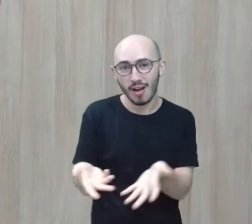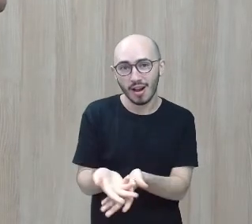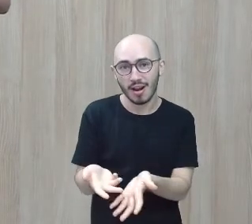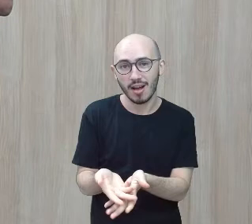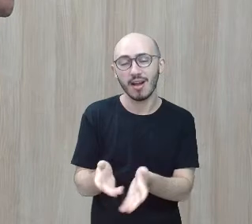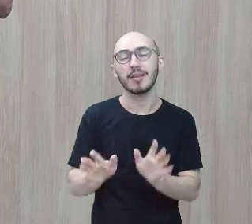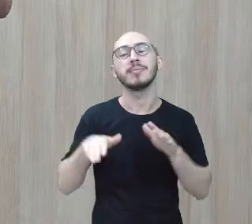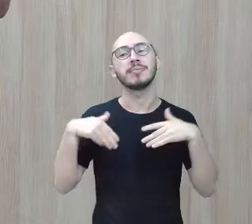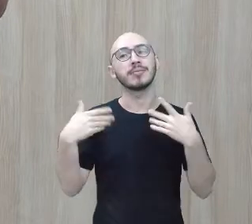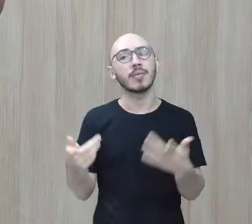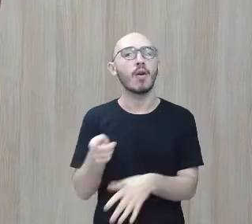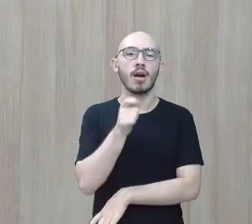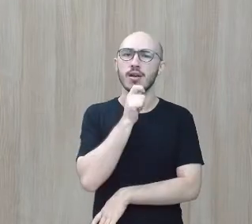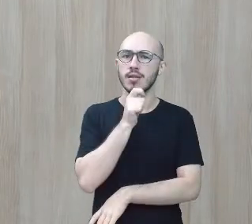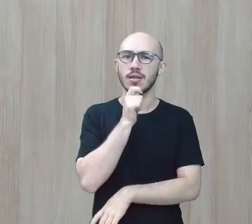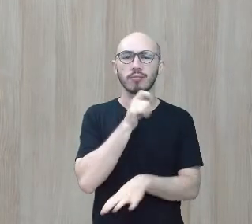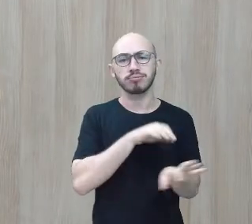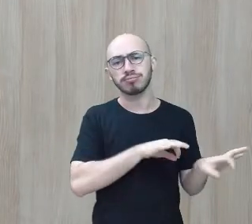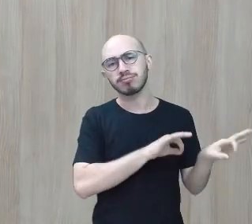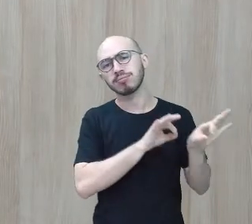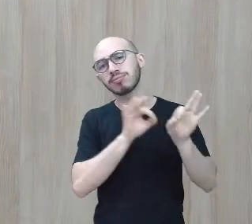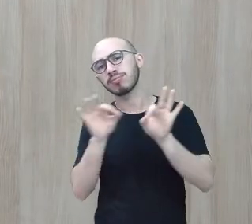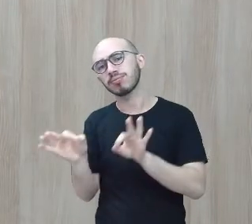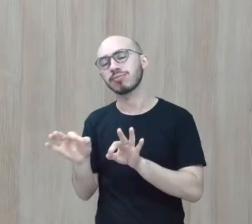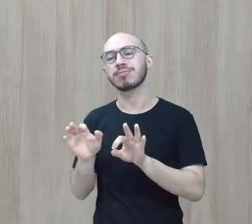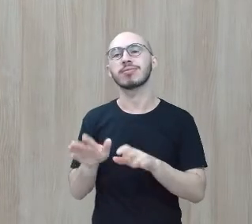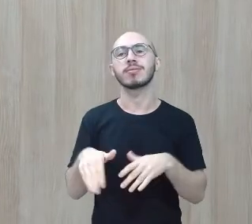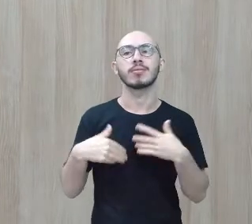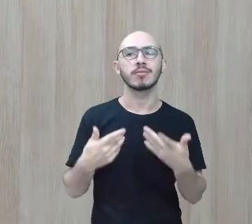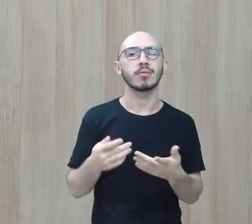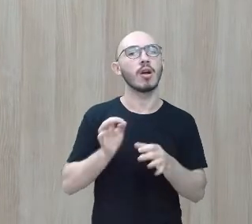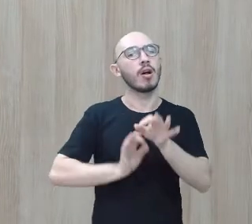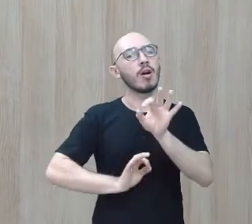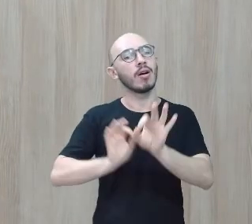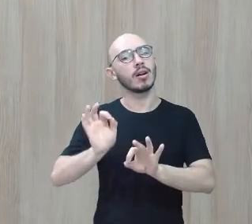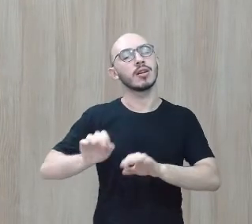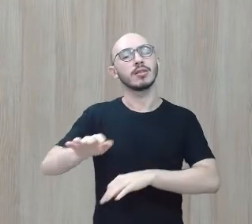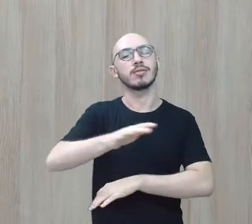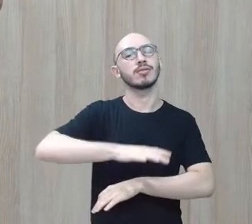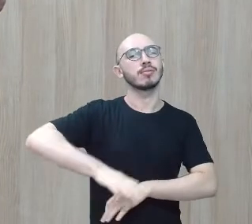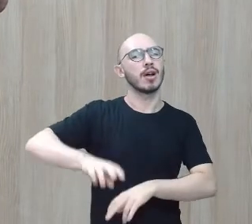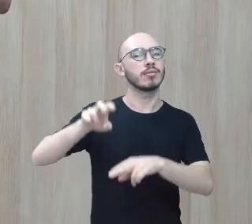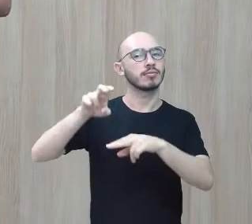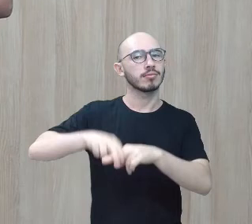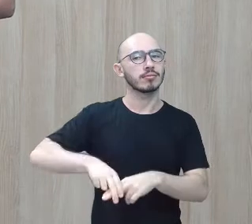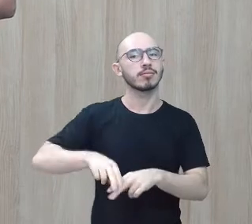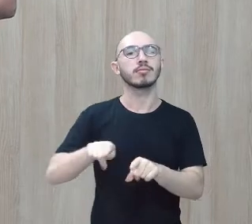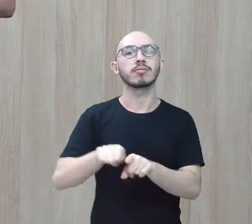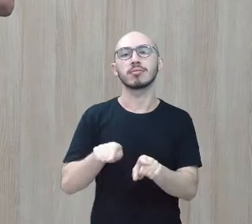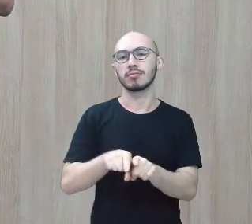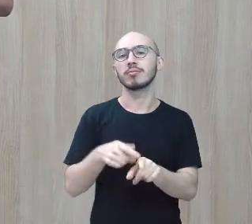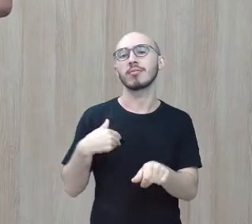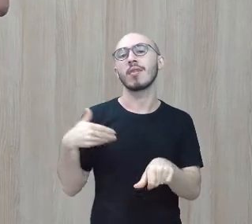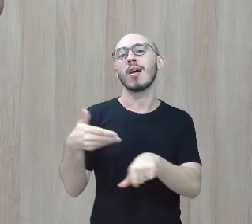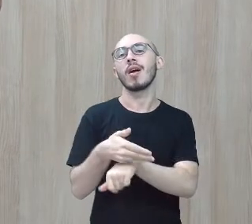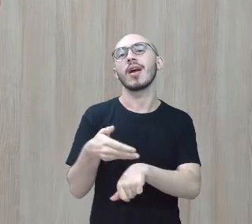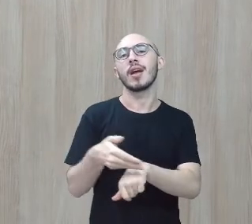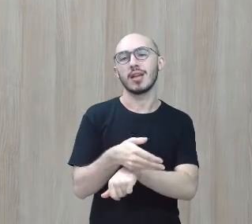aula, ainda não está acompanhando, prepara o ambiente aí, faz o seu login com